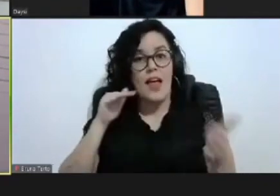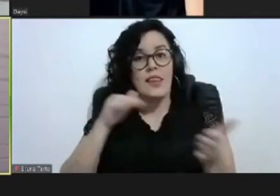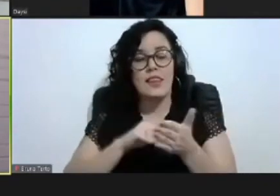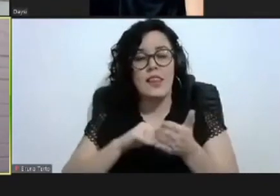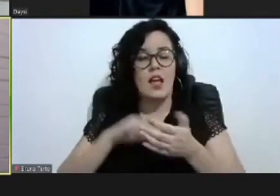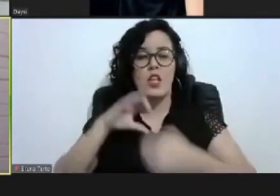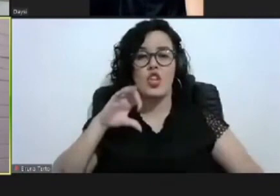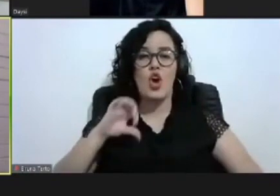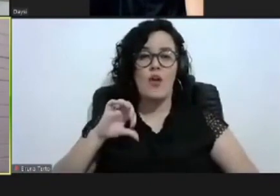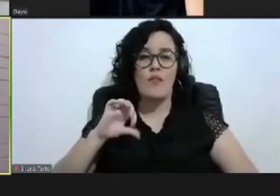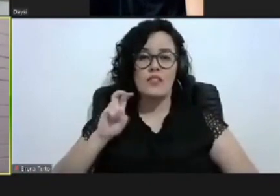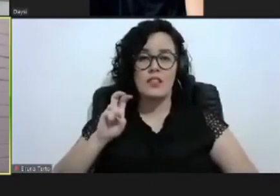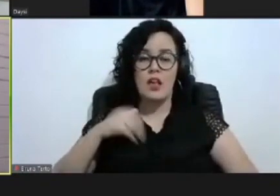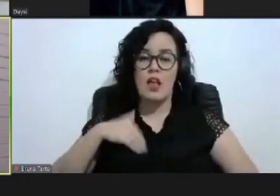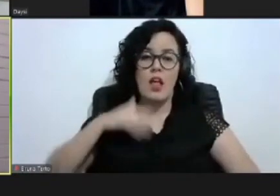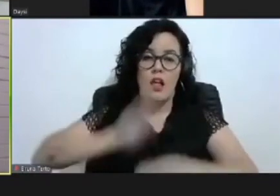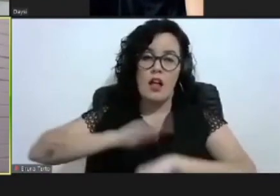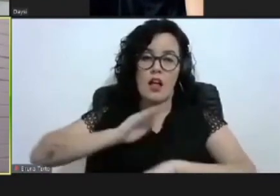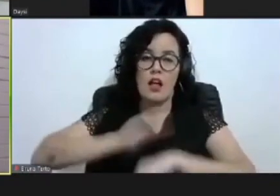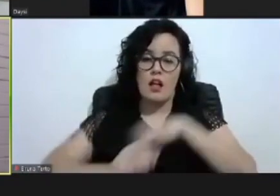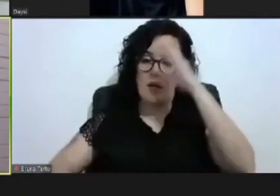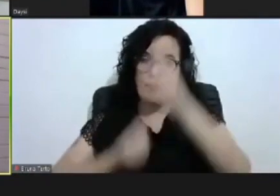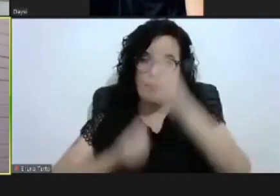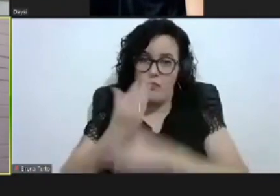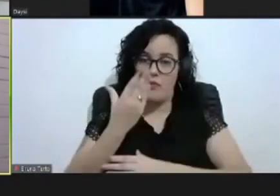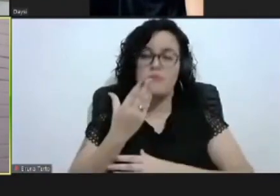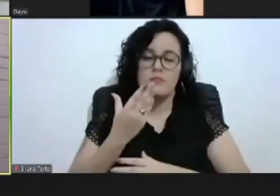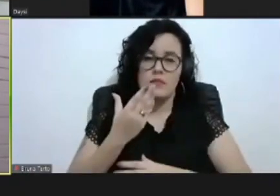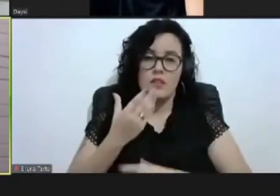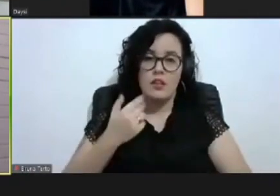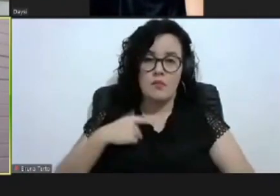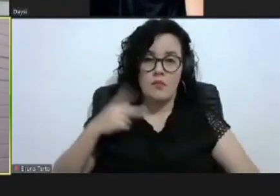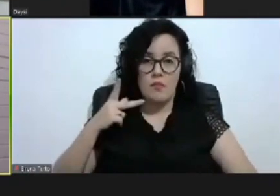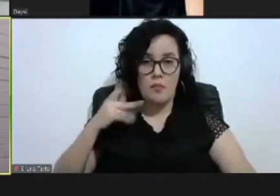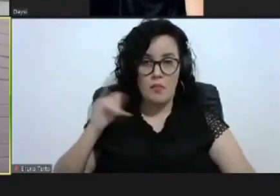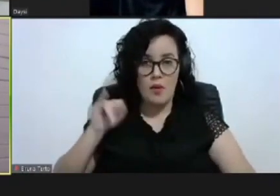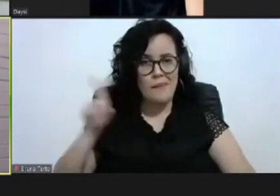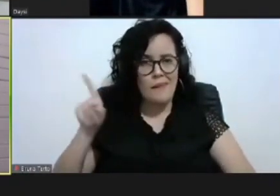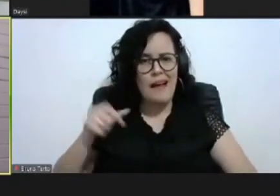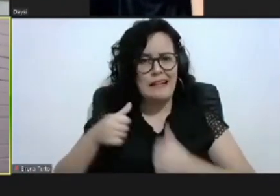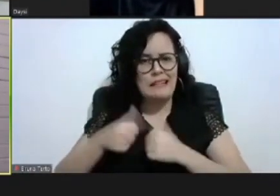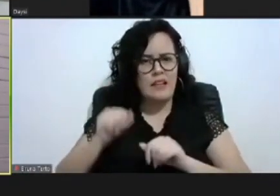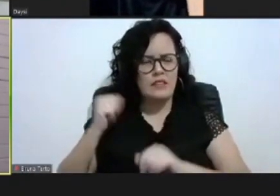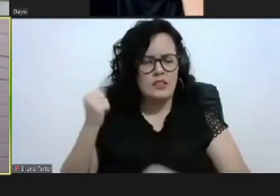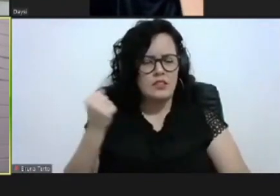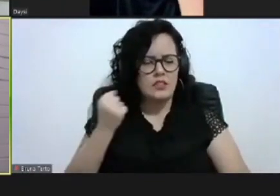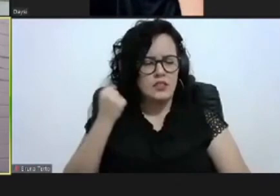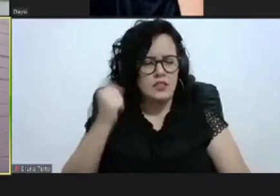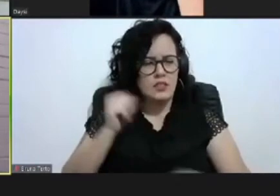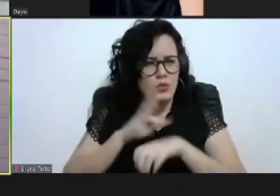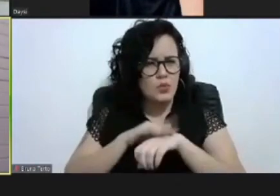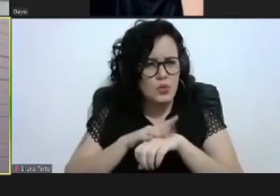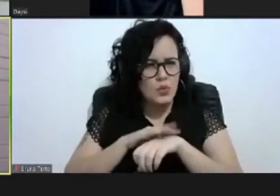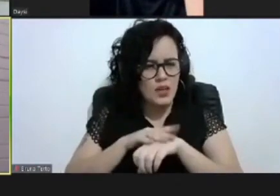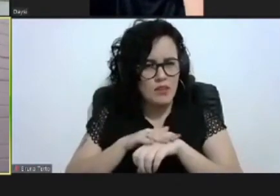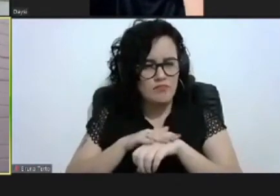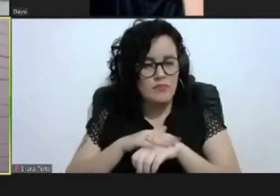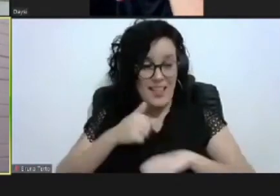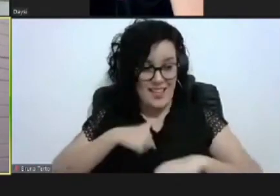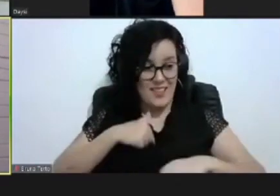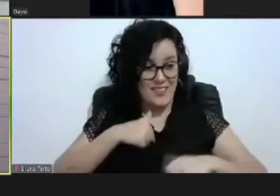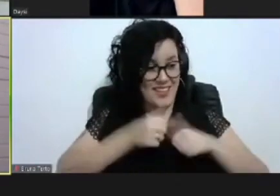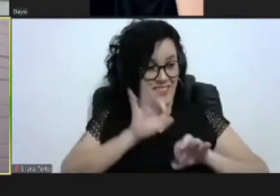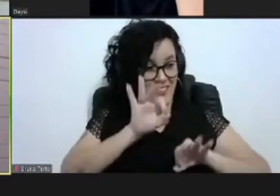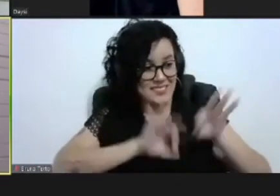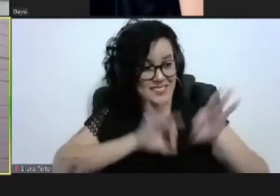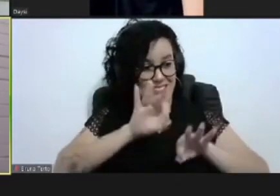criar uma editora. E foi um ano que meu pai estava muito doente já, e a gente, quando estava pensando em criar a editora, e